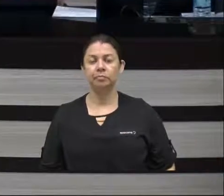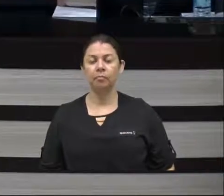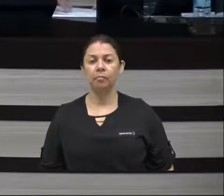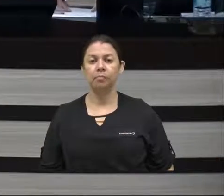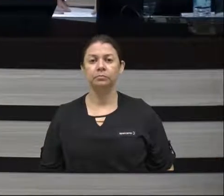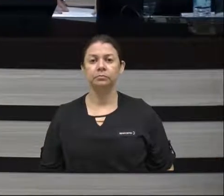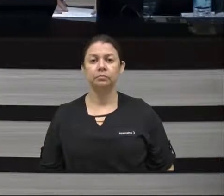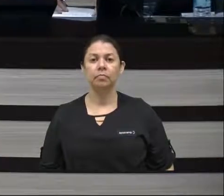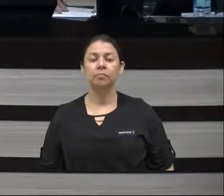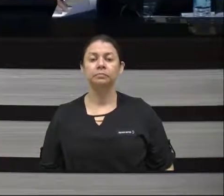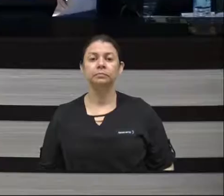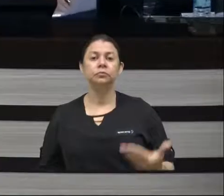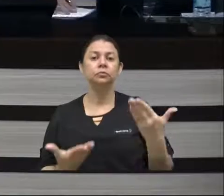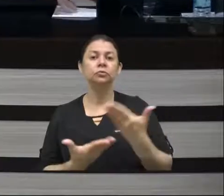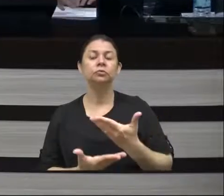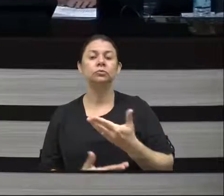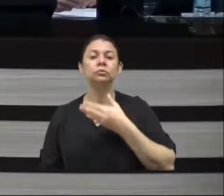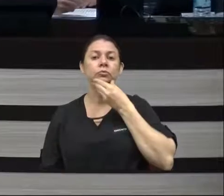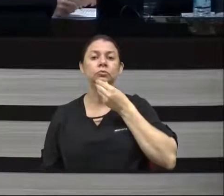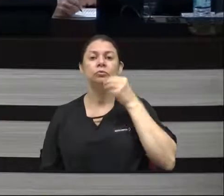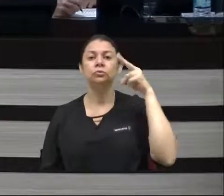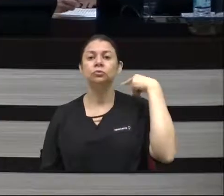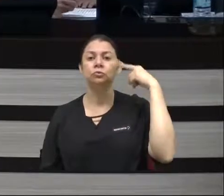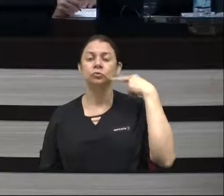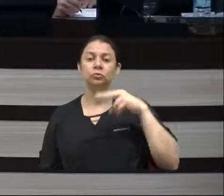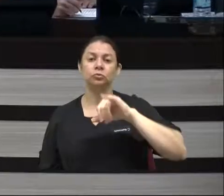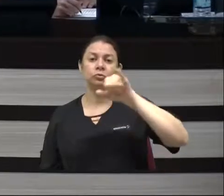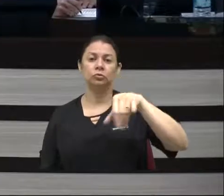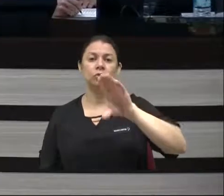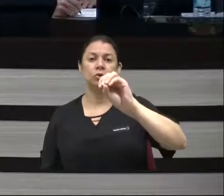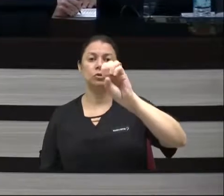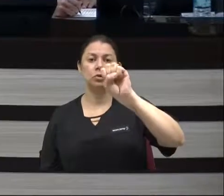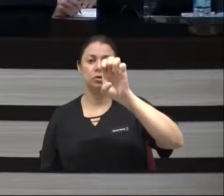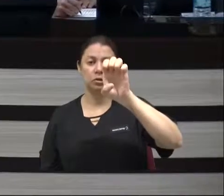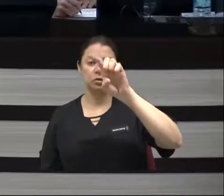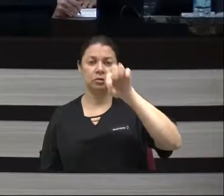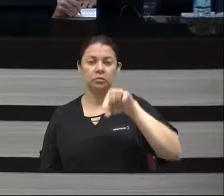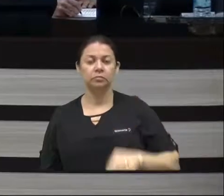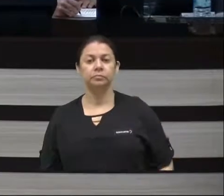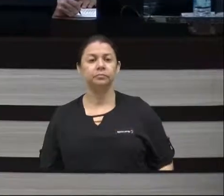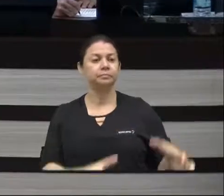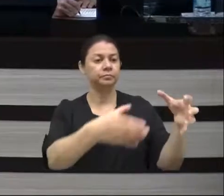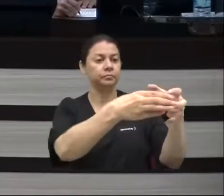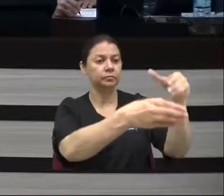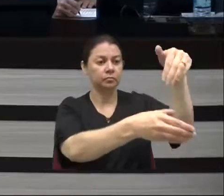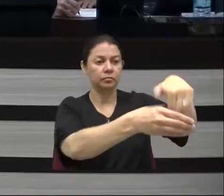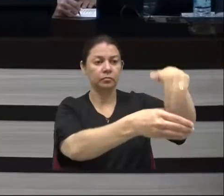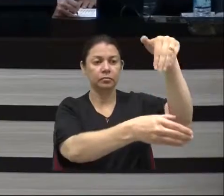Como vota o vereador José Roberto Bernardo? Voto Sidney Pascotto.